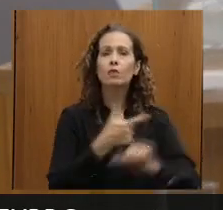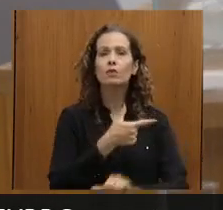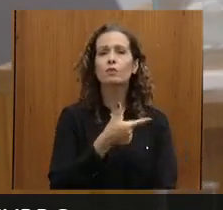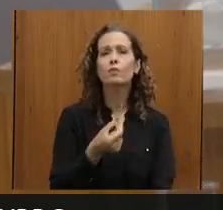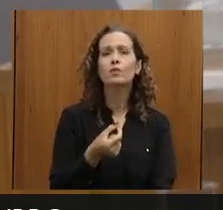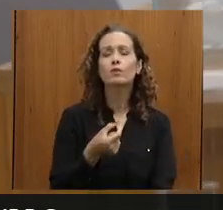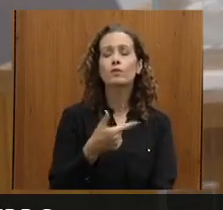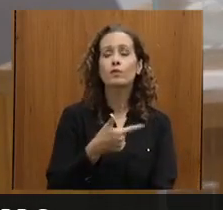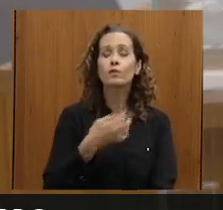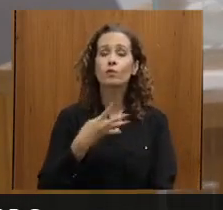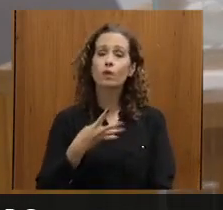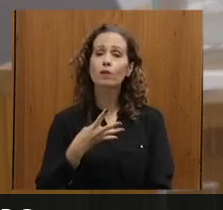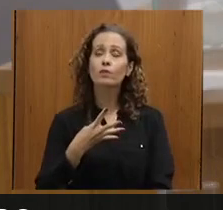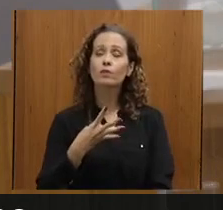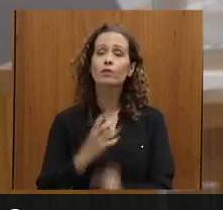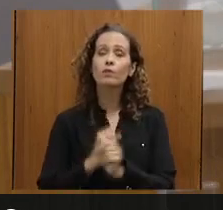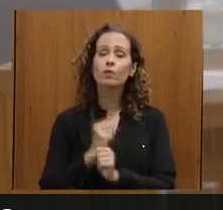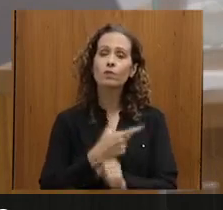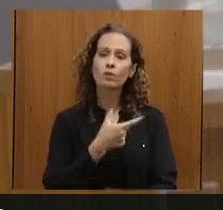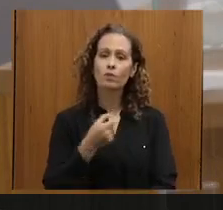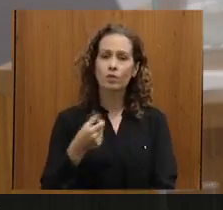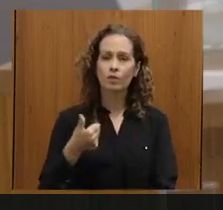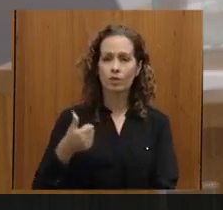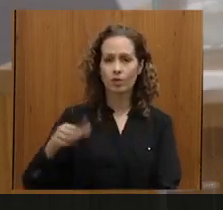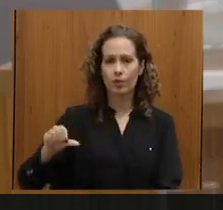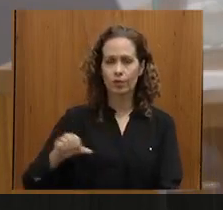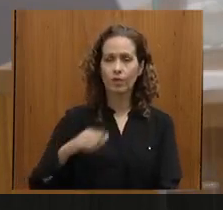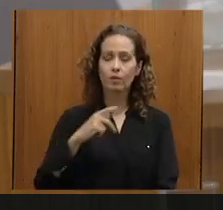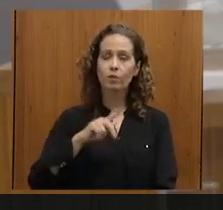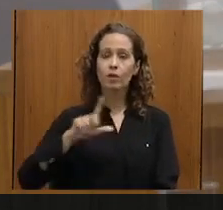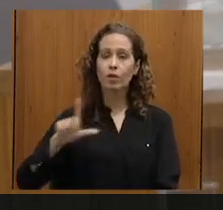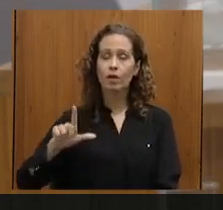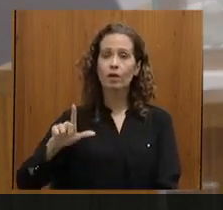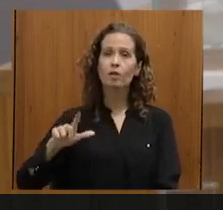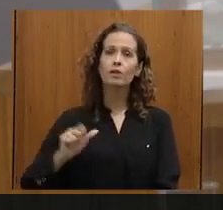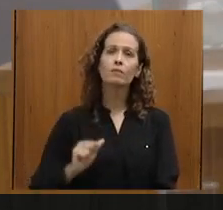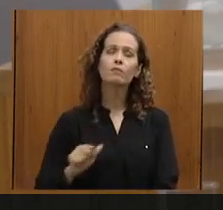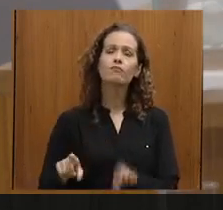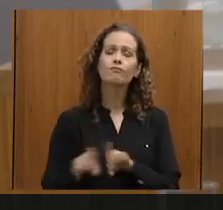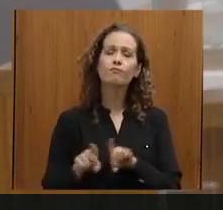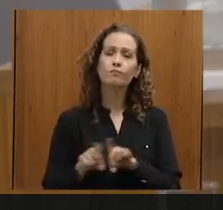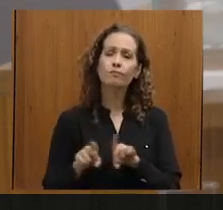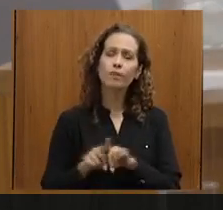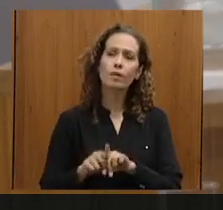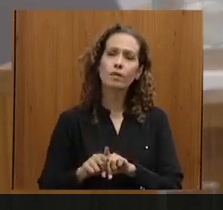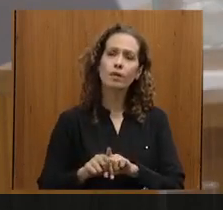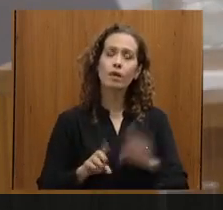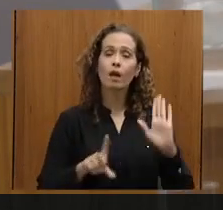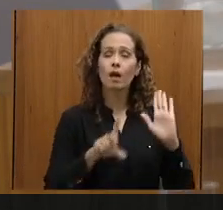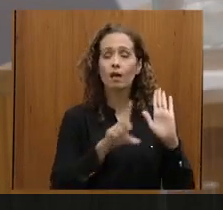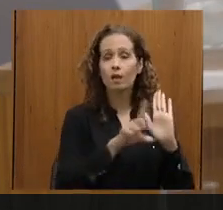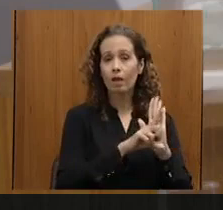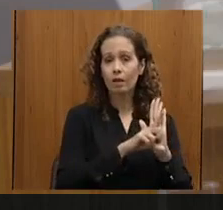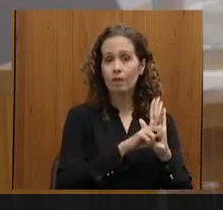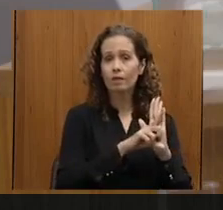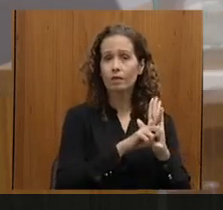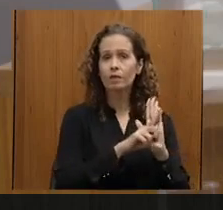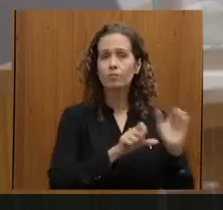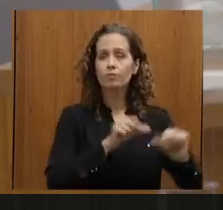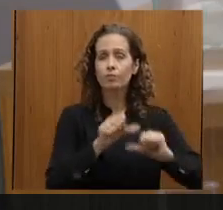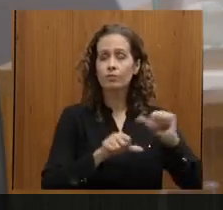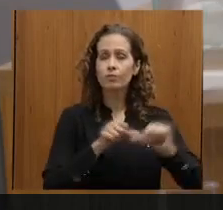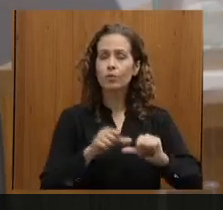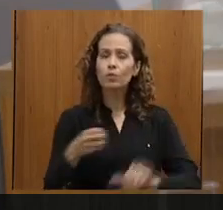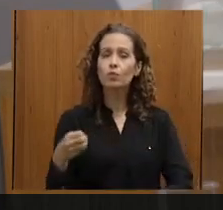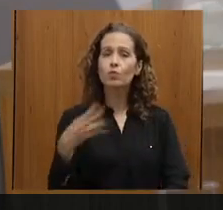e o PL 22.74, que altera a Lei 18.309 de 2009, que estabelece normas relativas